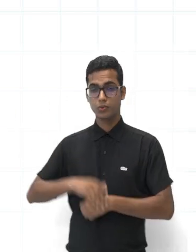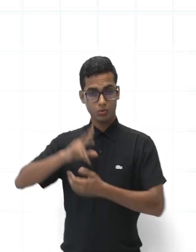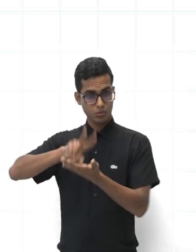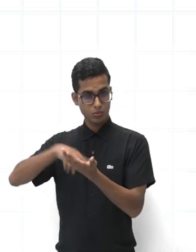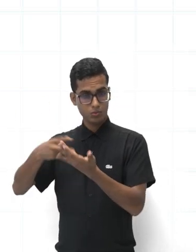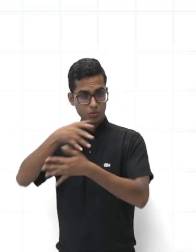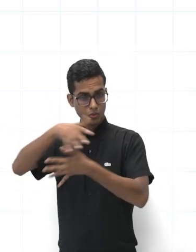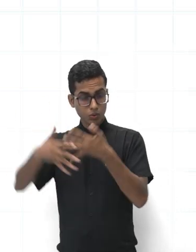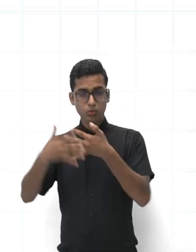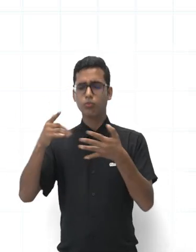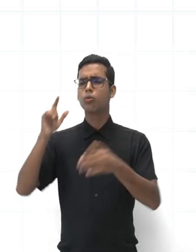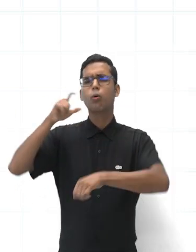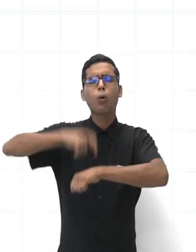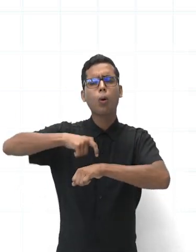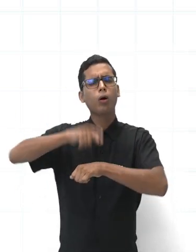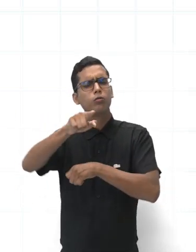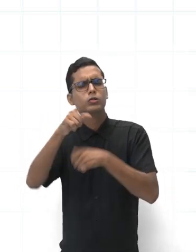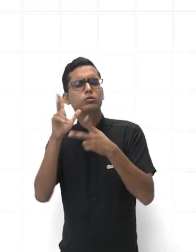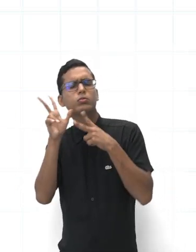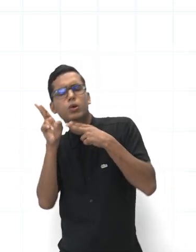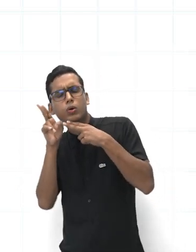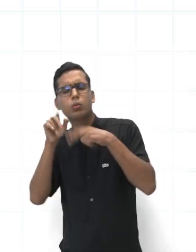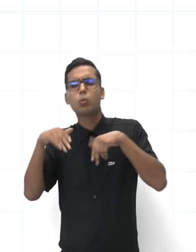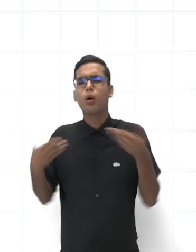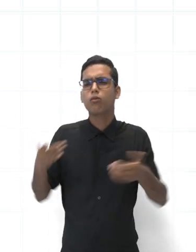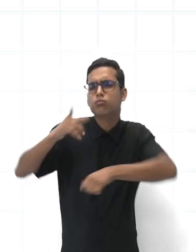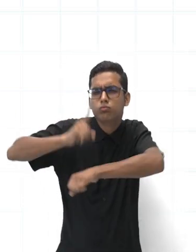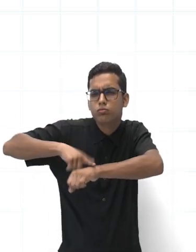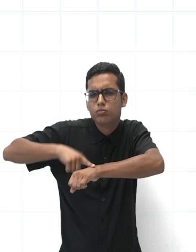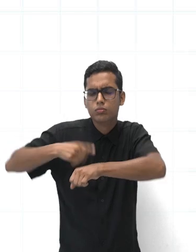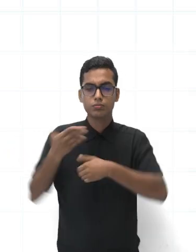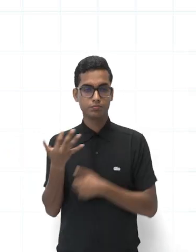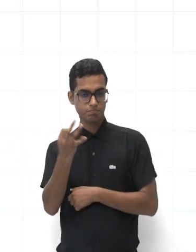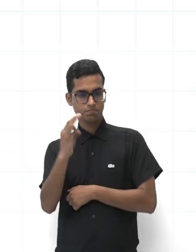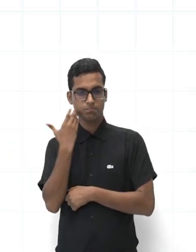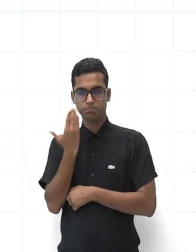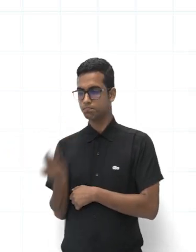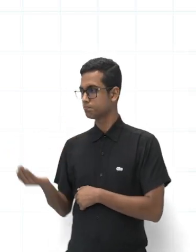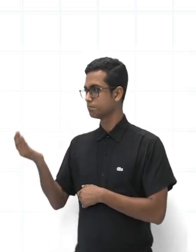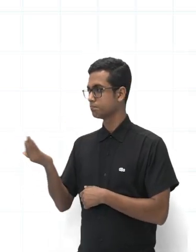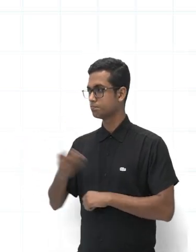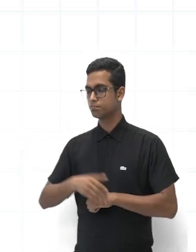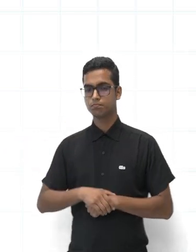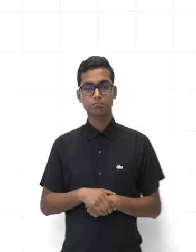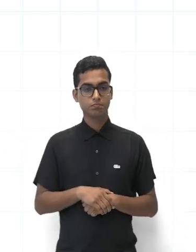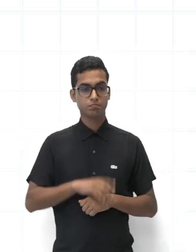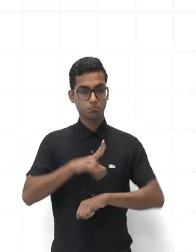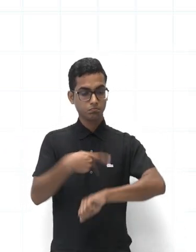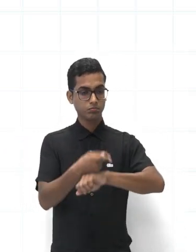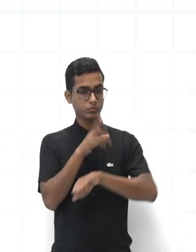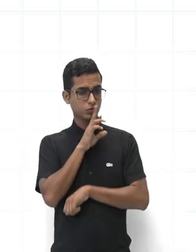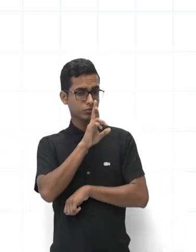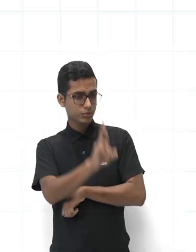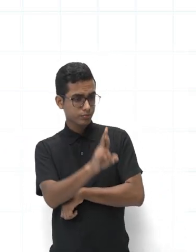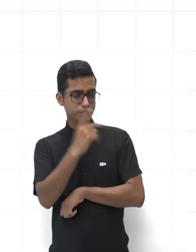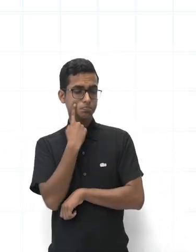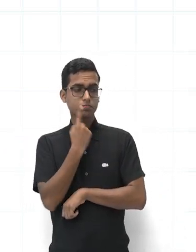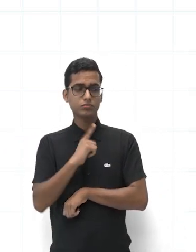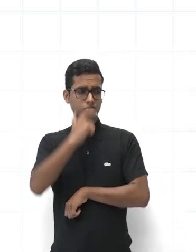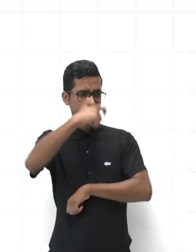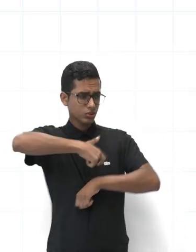você dorme? Então, I go to bed at 9:30 p.m., que quer dizer que ele dorme